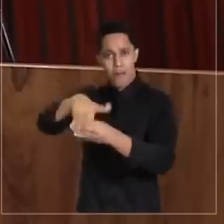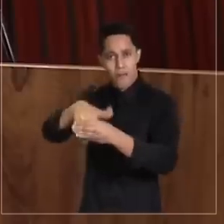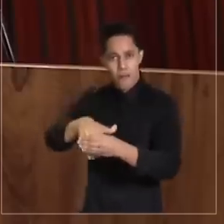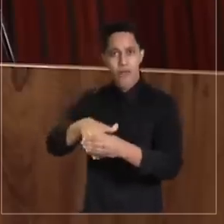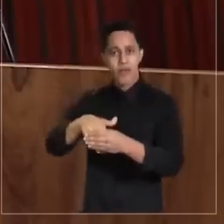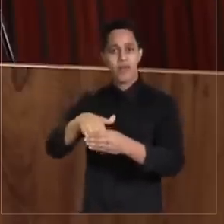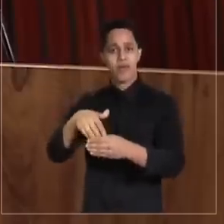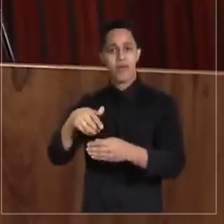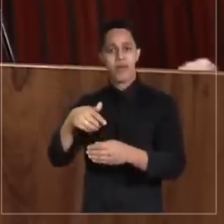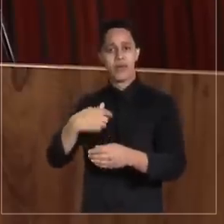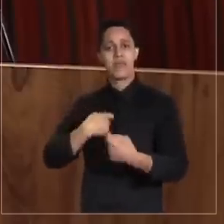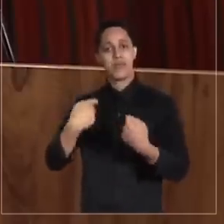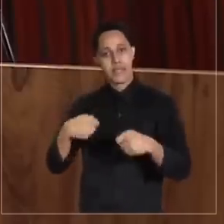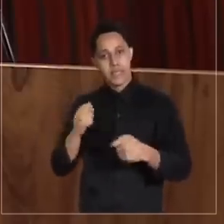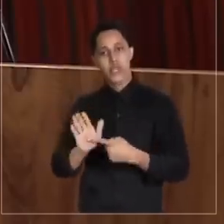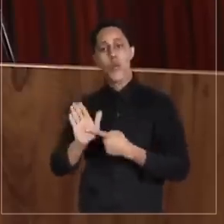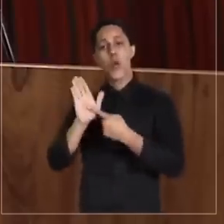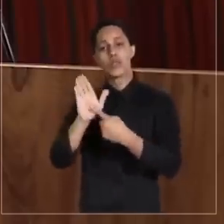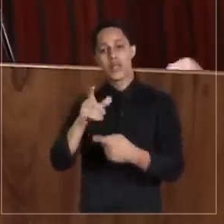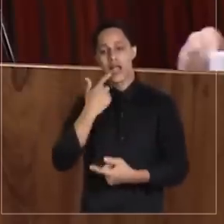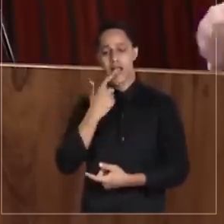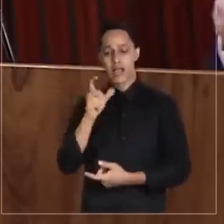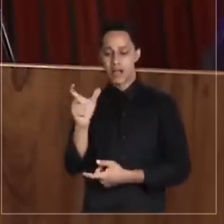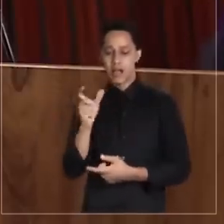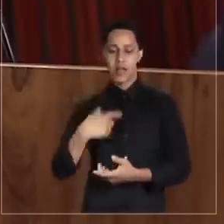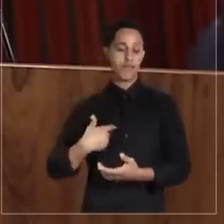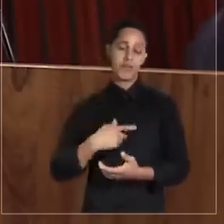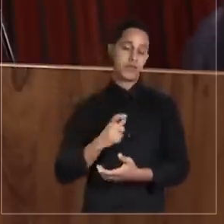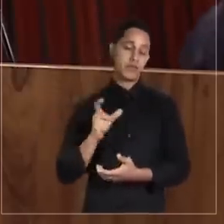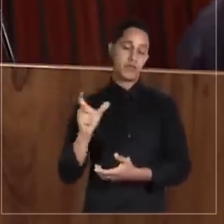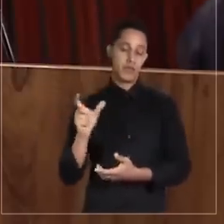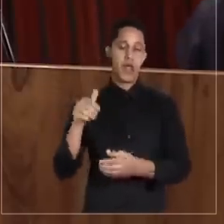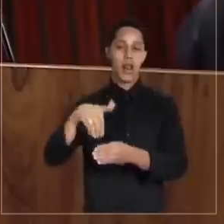que mostrar o seu título de eleitor,